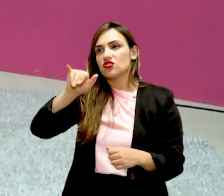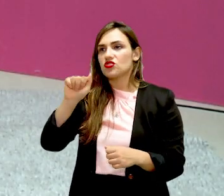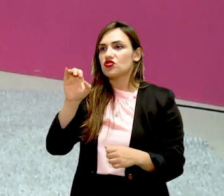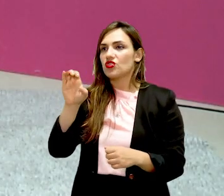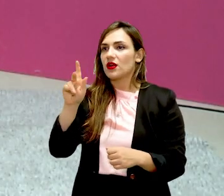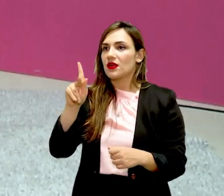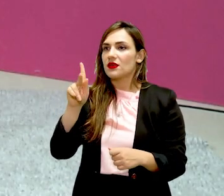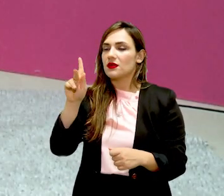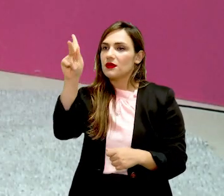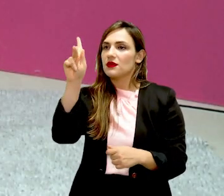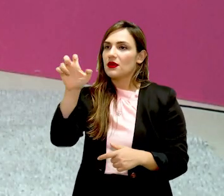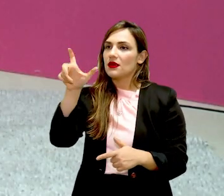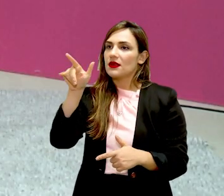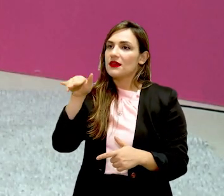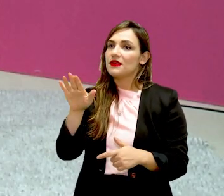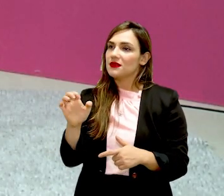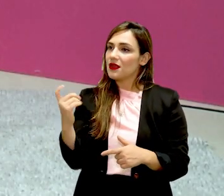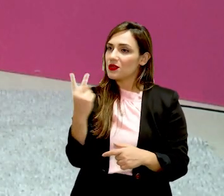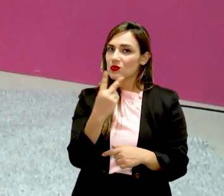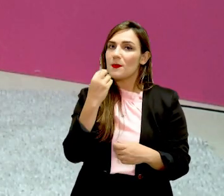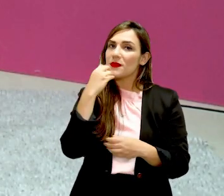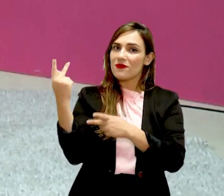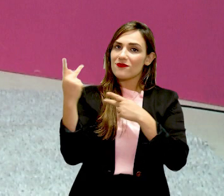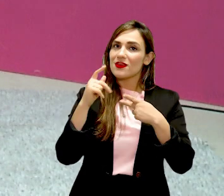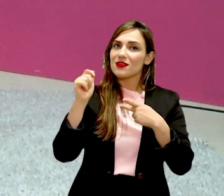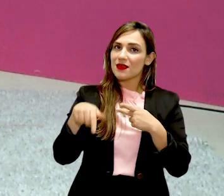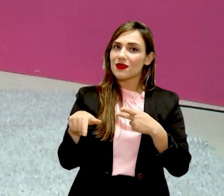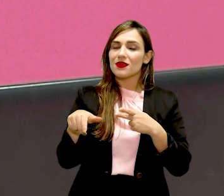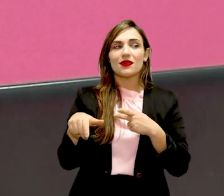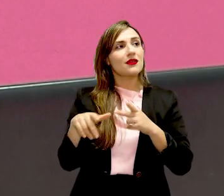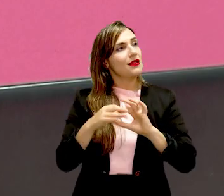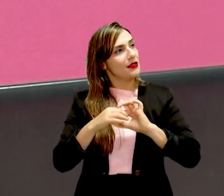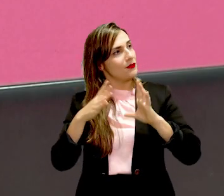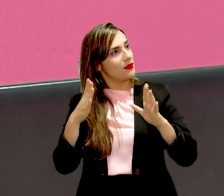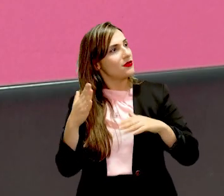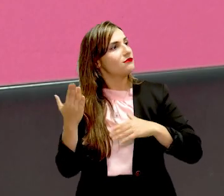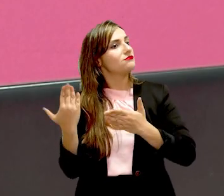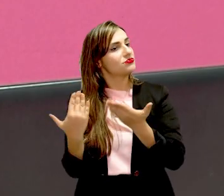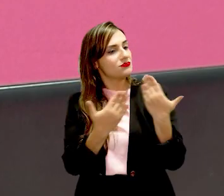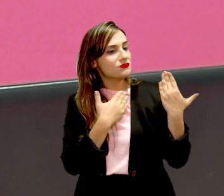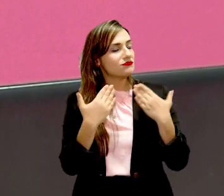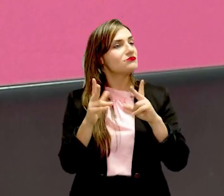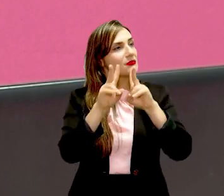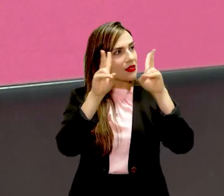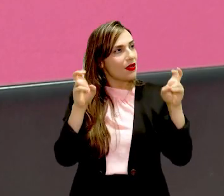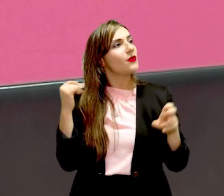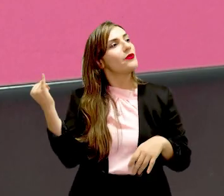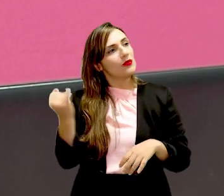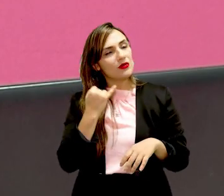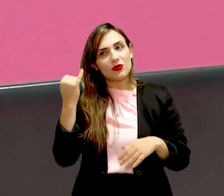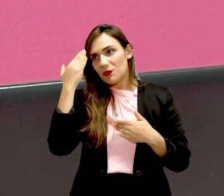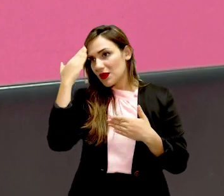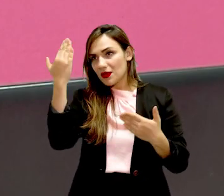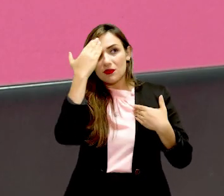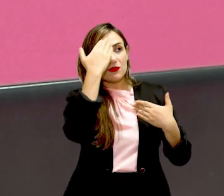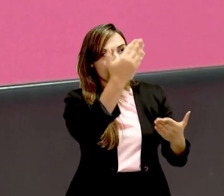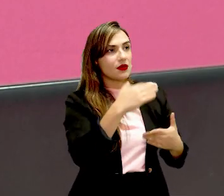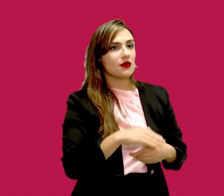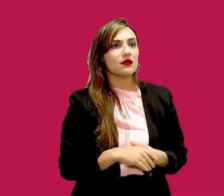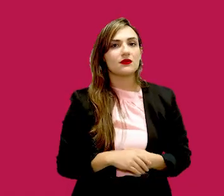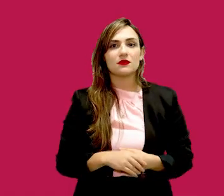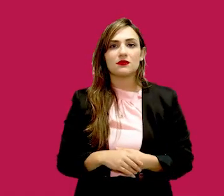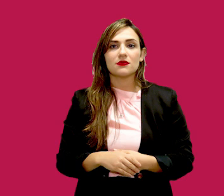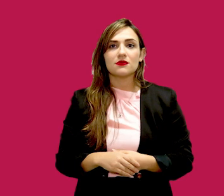muito bem-vindas aqui ao Mulheres em Debate. Obrigada pela disponibilidade de vocês para a gente bater um papo sobre um tema tão importante. Obrigada mesmo.